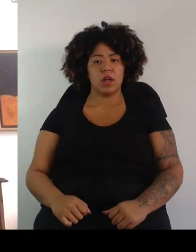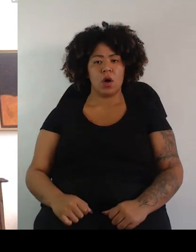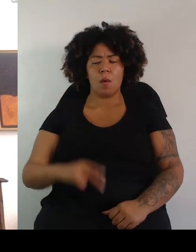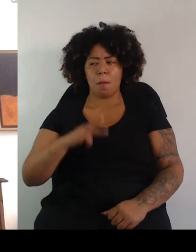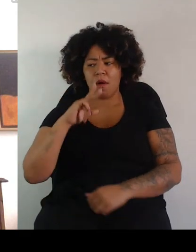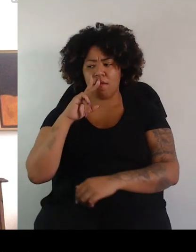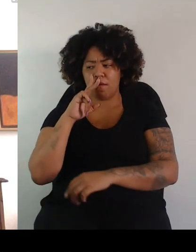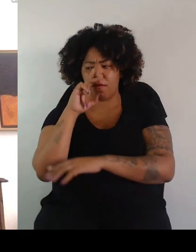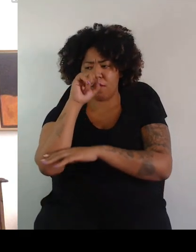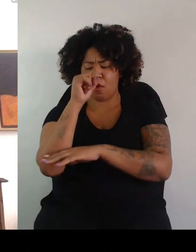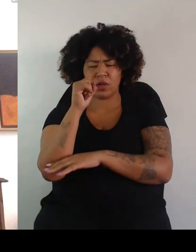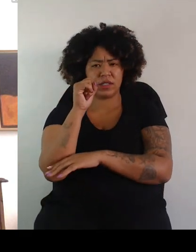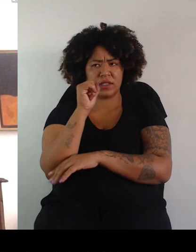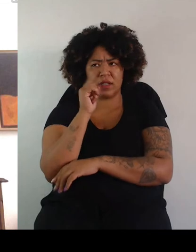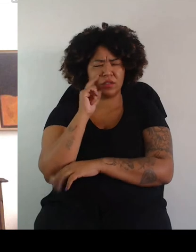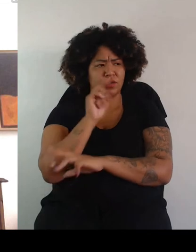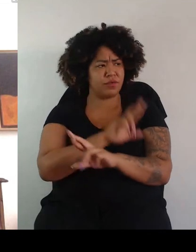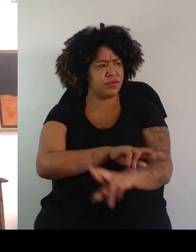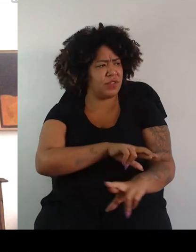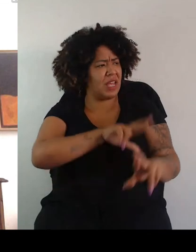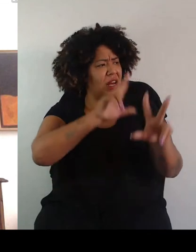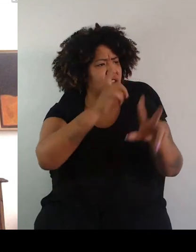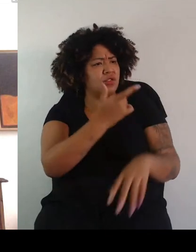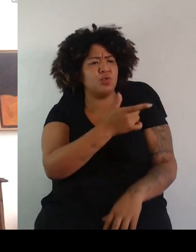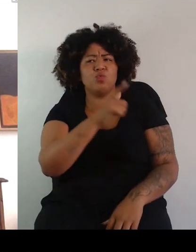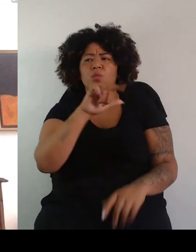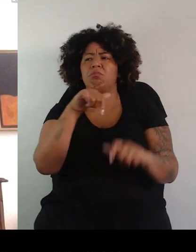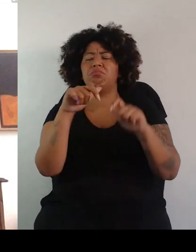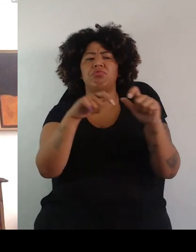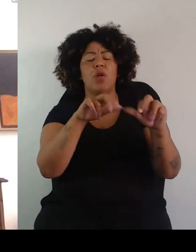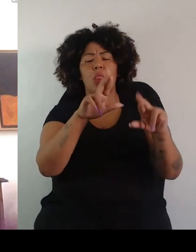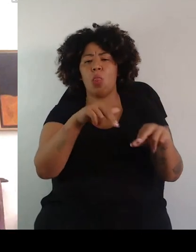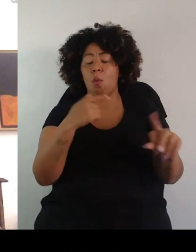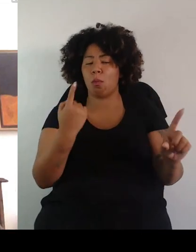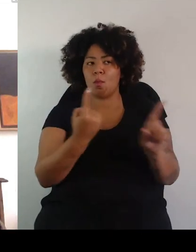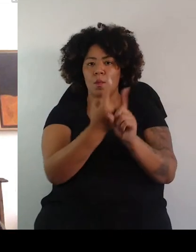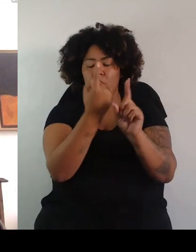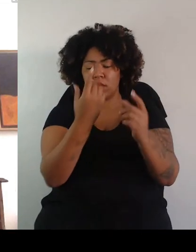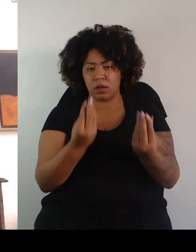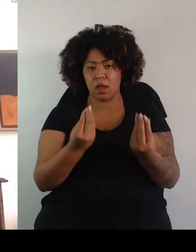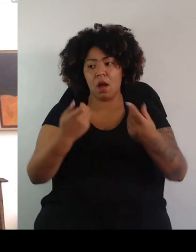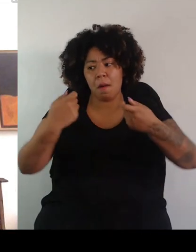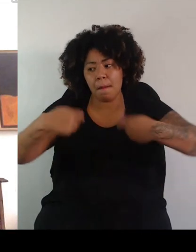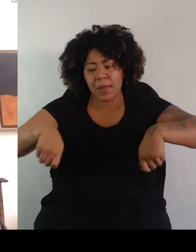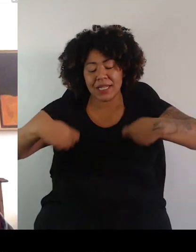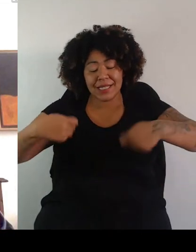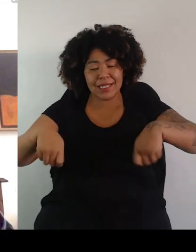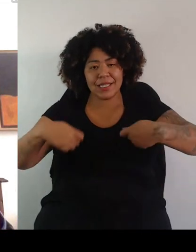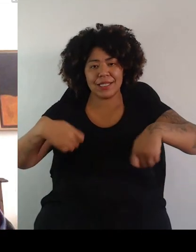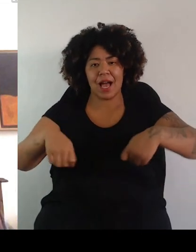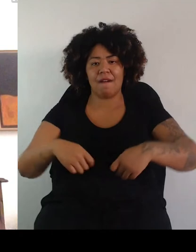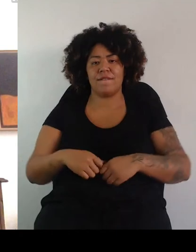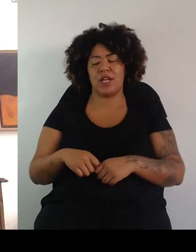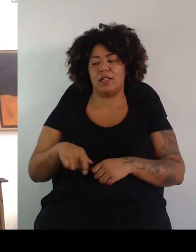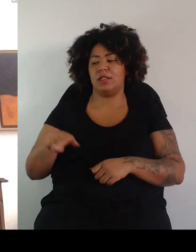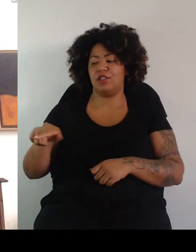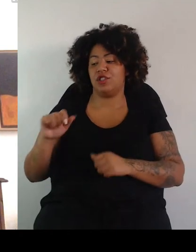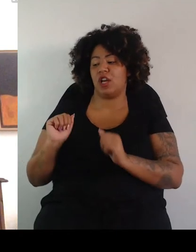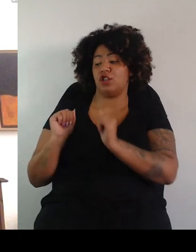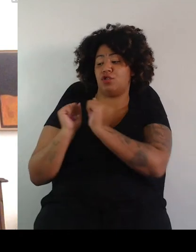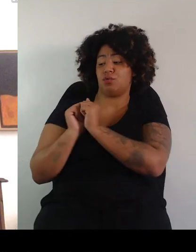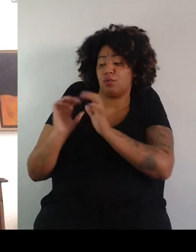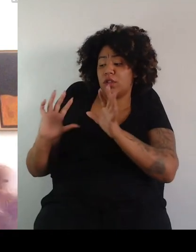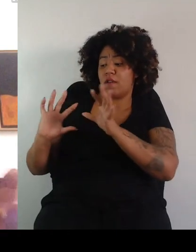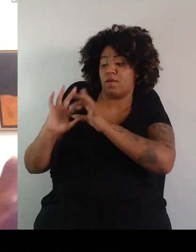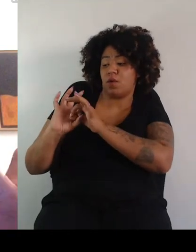extraordinária para mim e eu precisava dessa força e ele